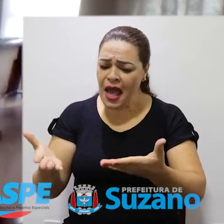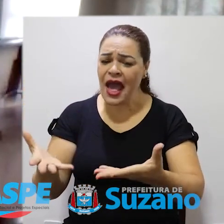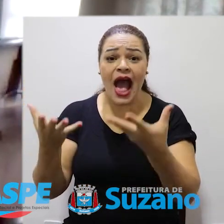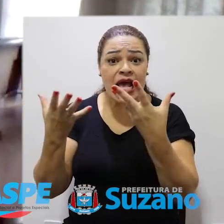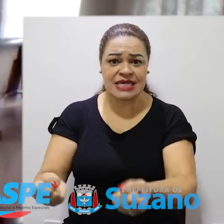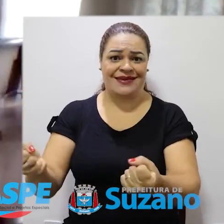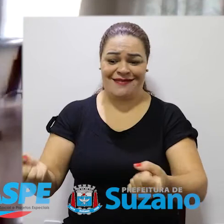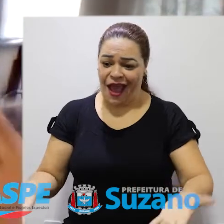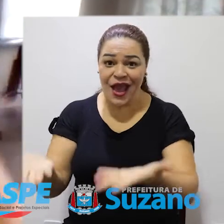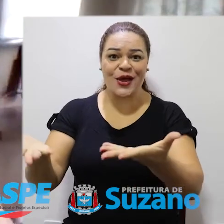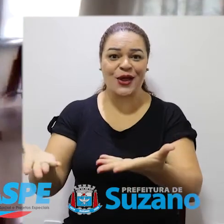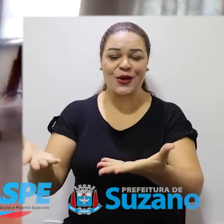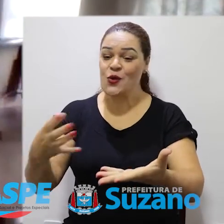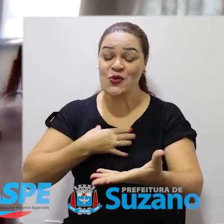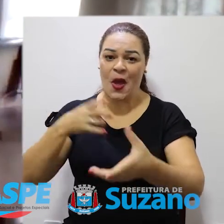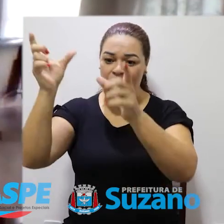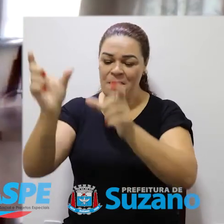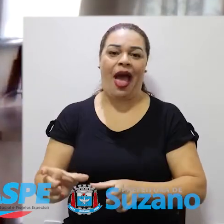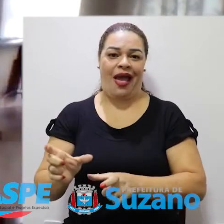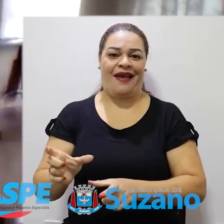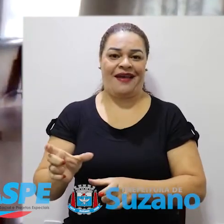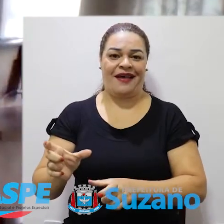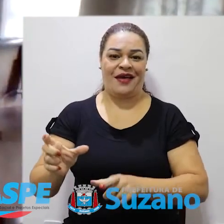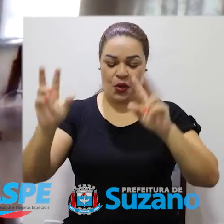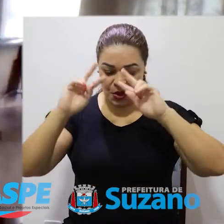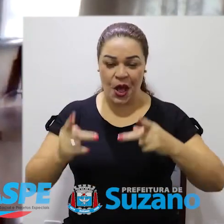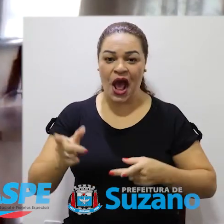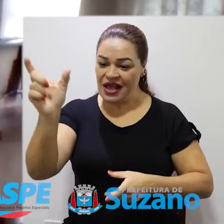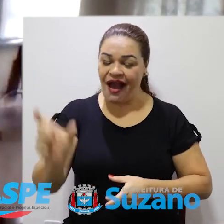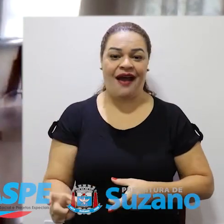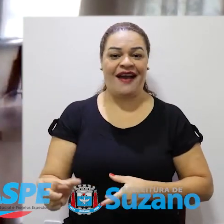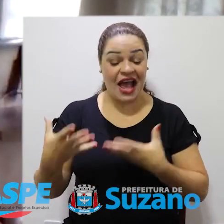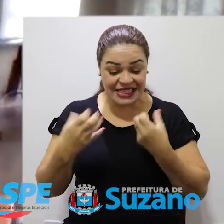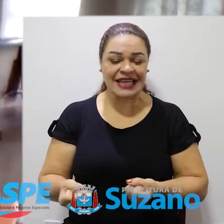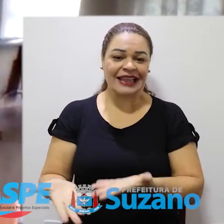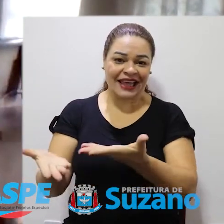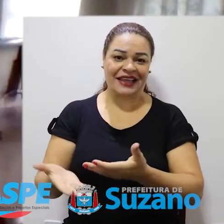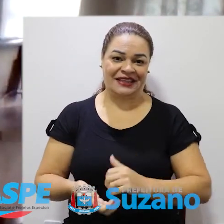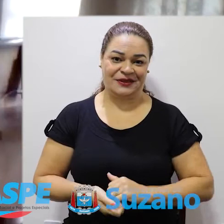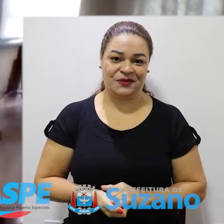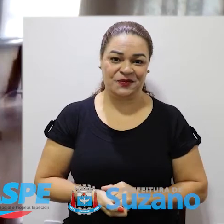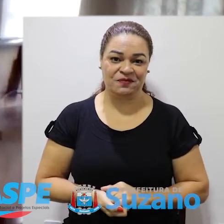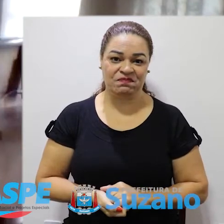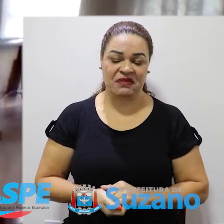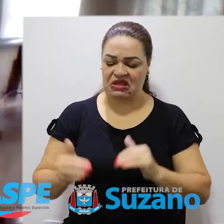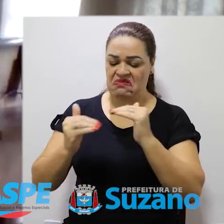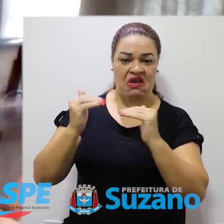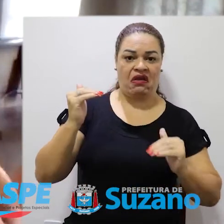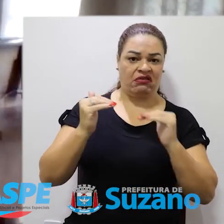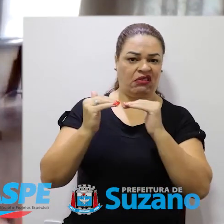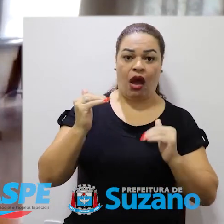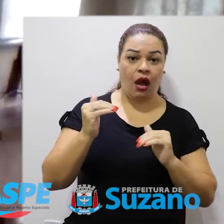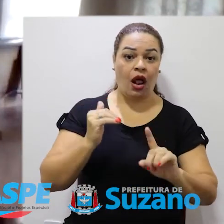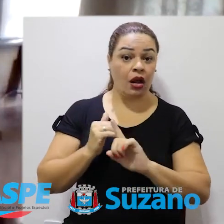elas serem, e que era uma condição que a gente não dava para essas pessoas antigamente, né? Num período anterior aí essa língua de sinais.